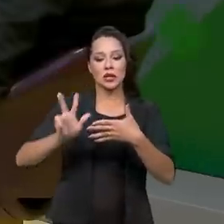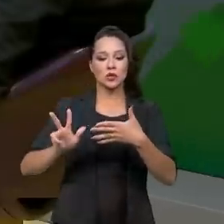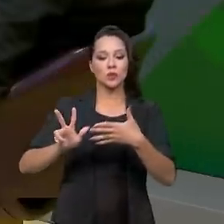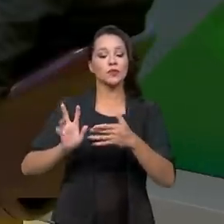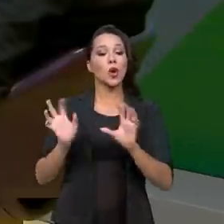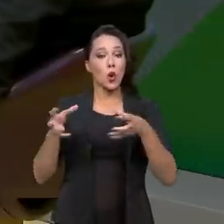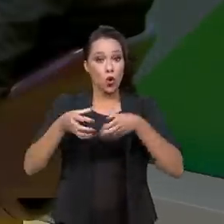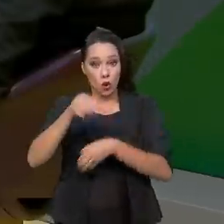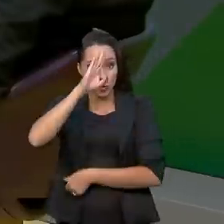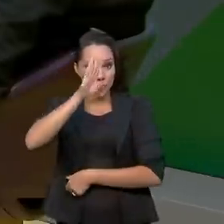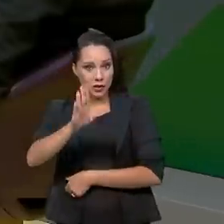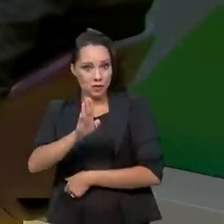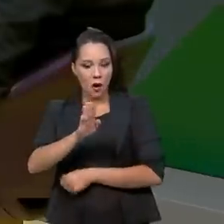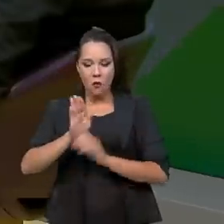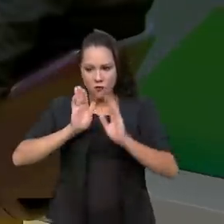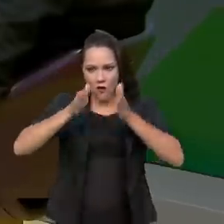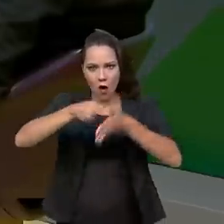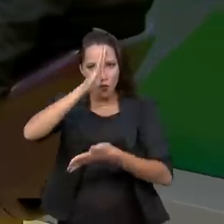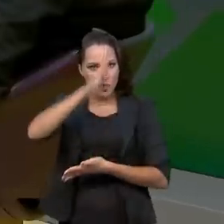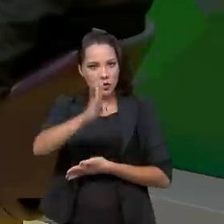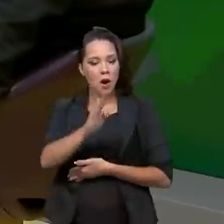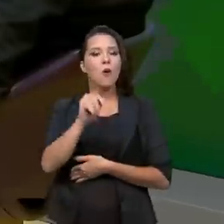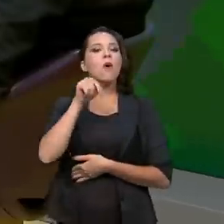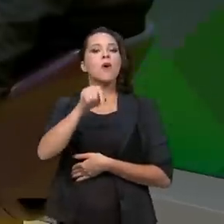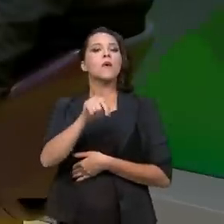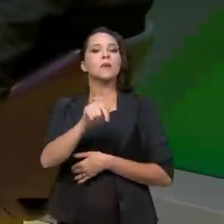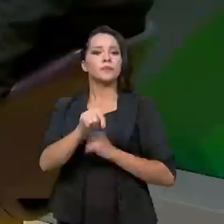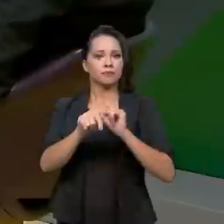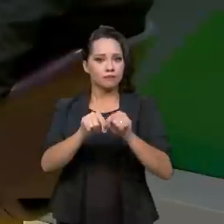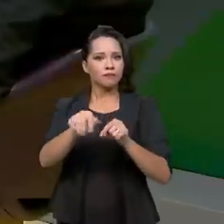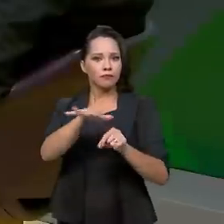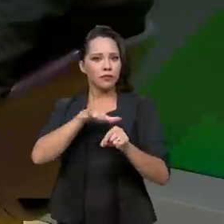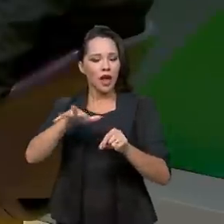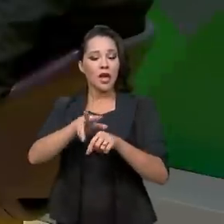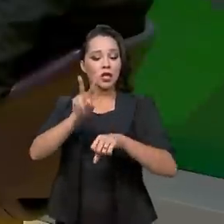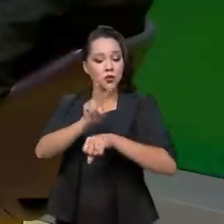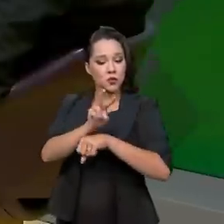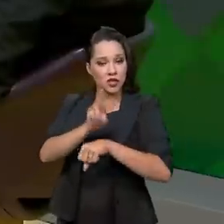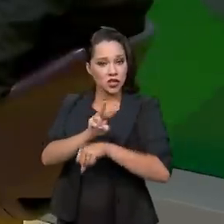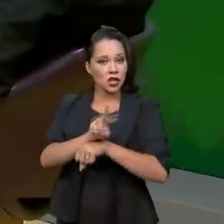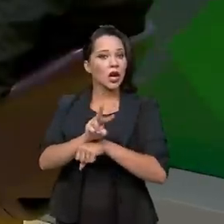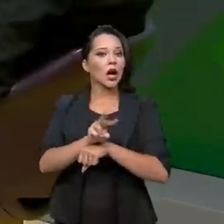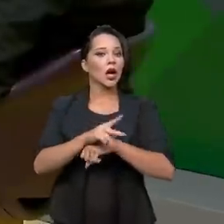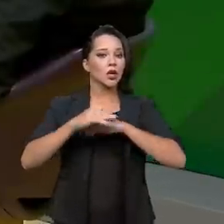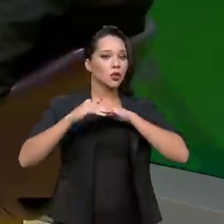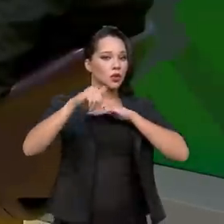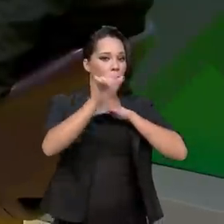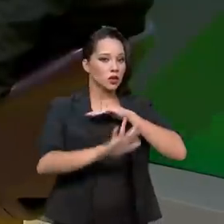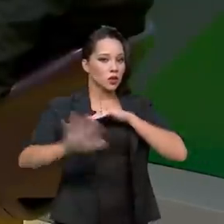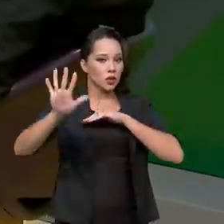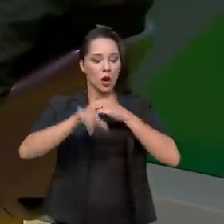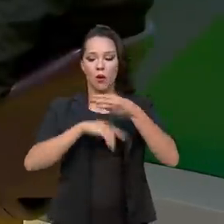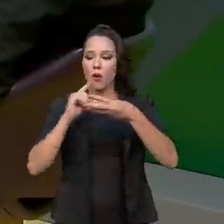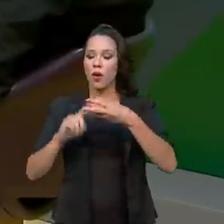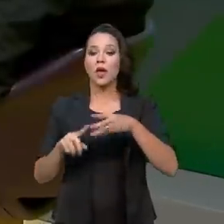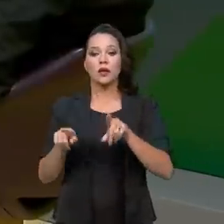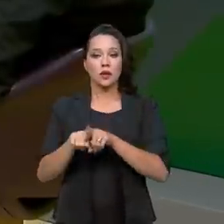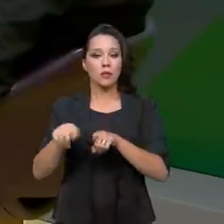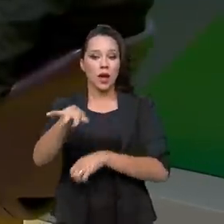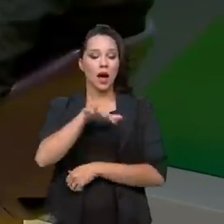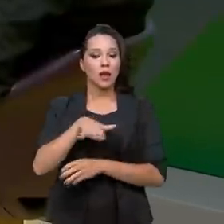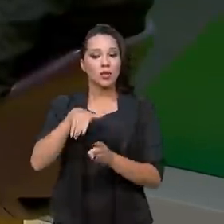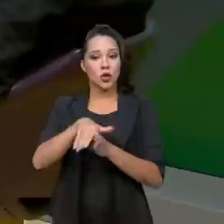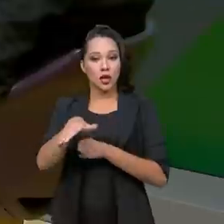órgão central, focal, que faz tanto a parte de monitoramento no nível nacional, quanto a parte